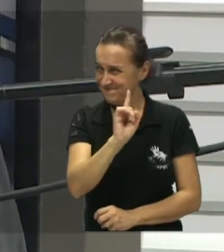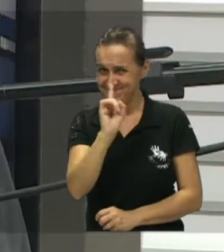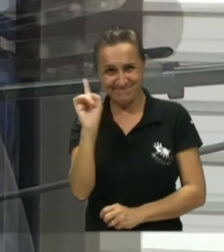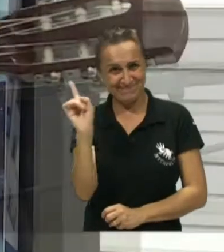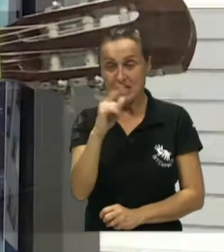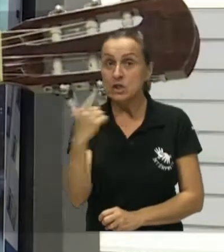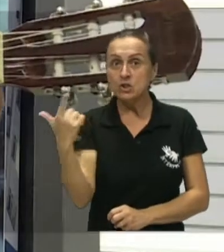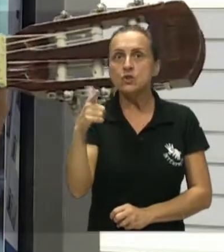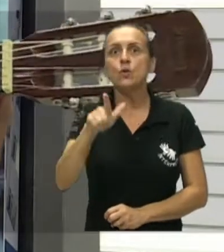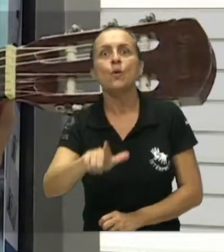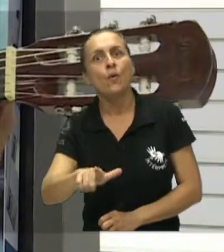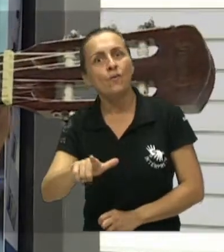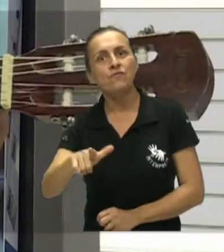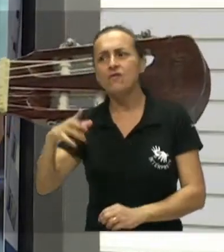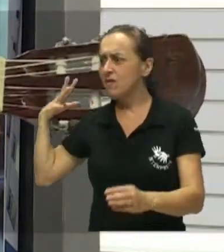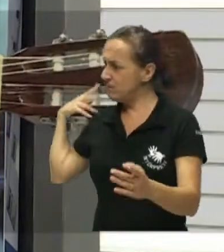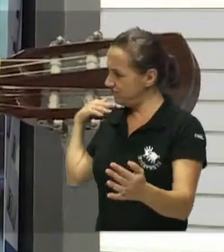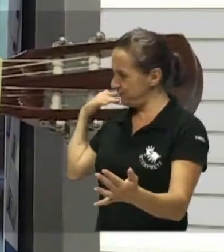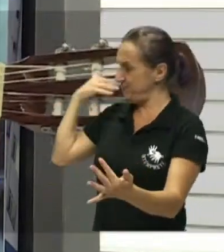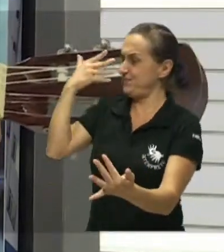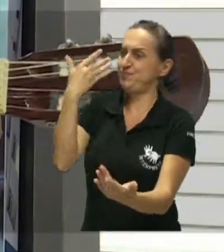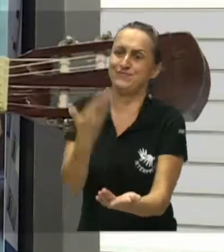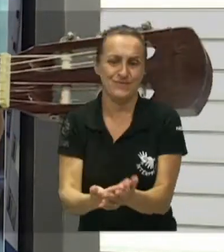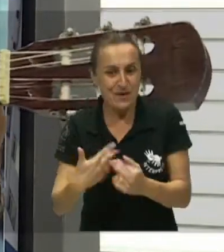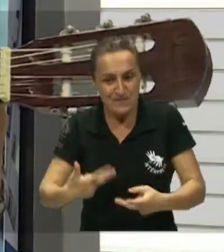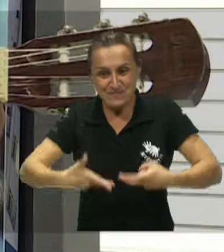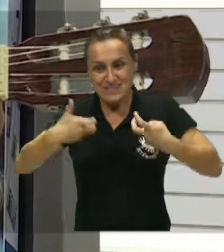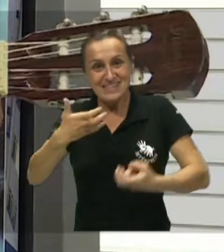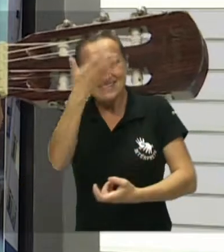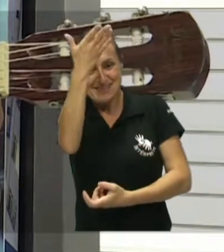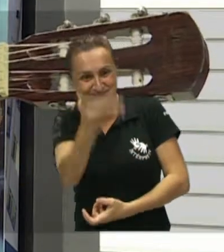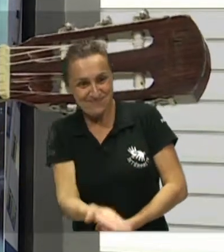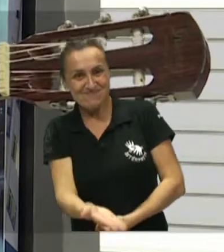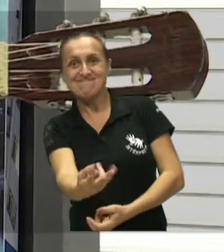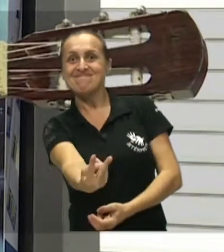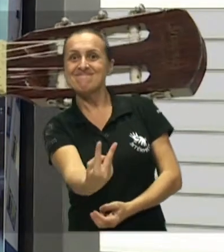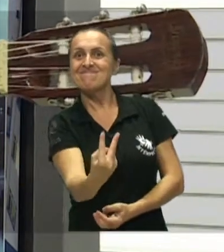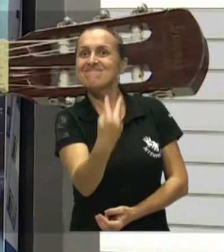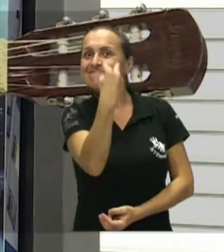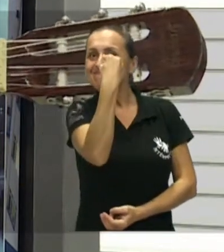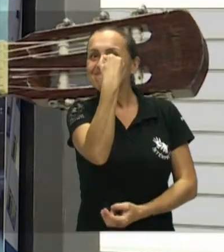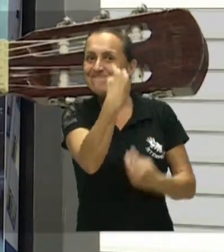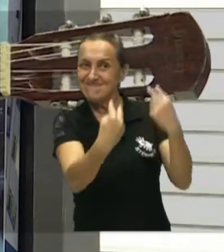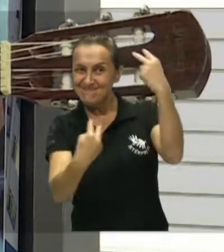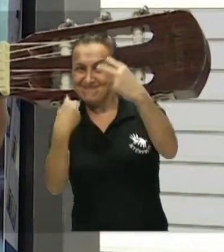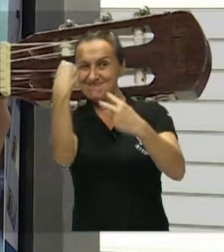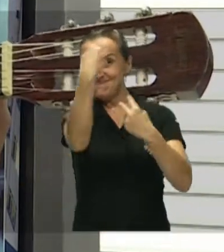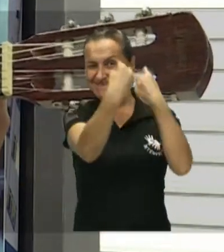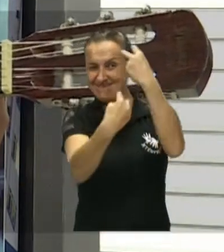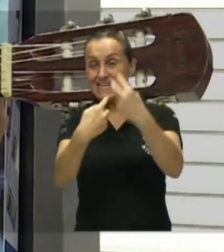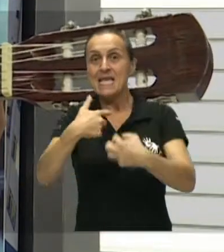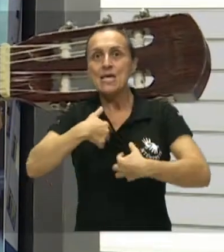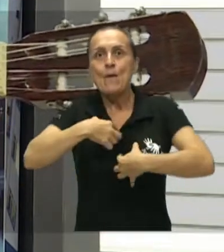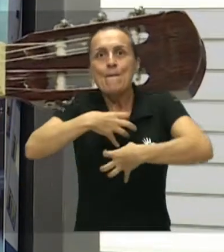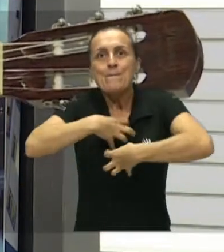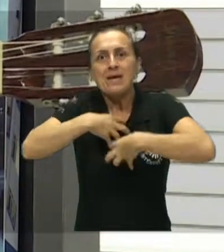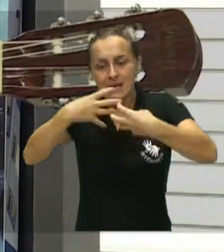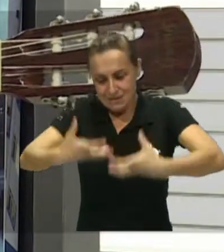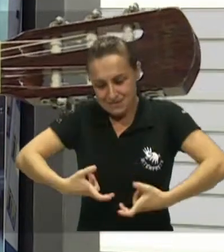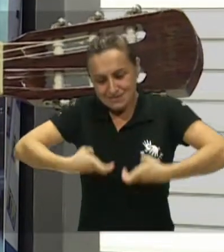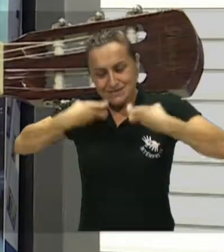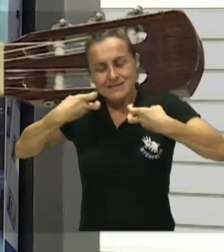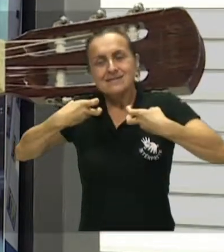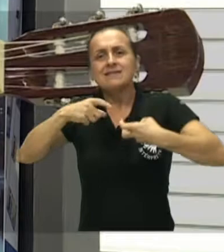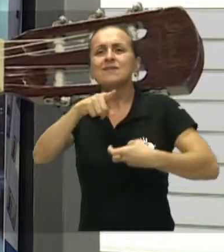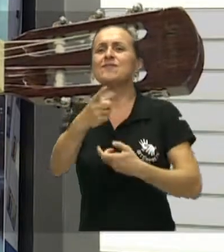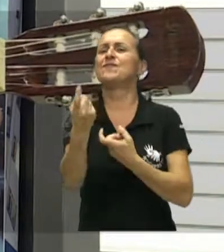Outra vez o mundo gira, está você disposto a recomeçar, e o seu olhar pedindo